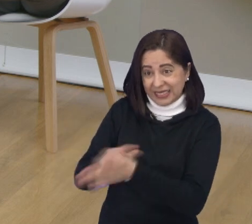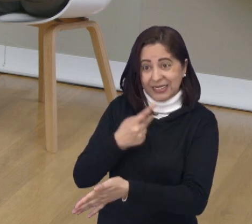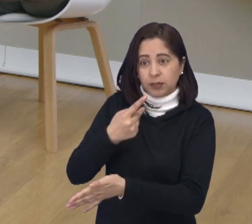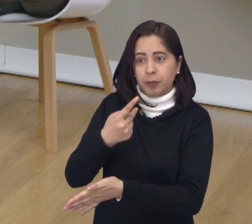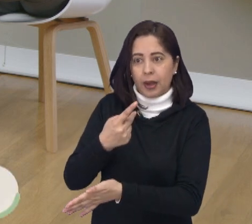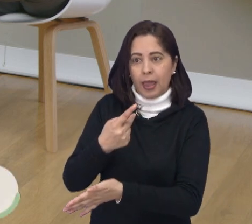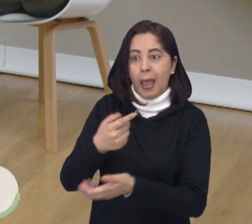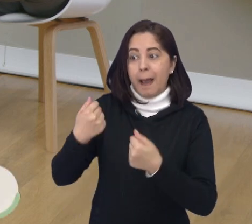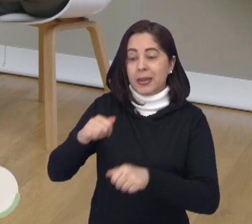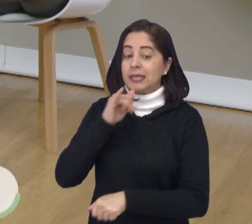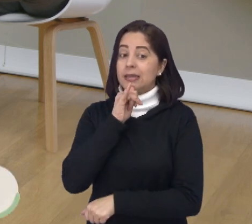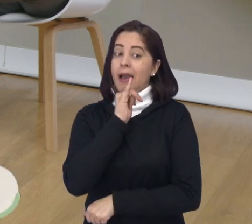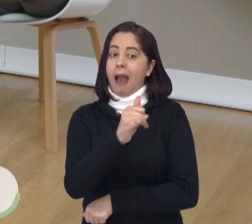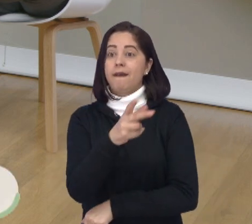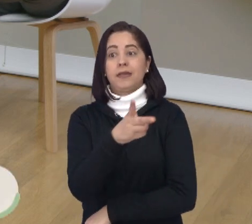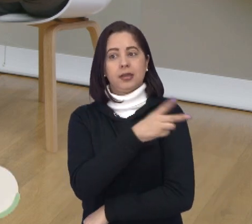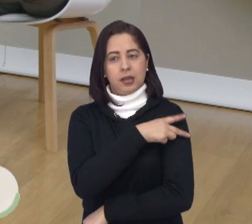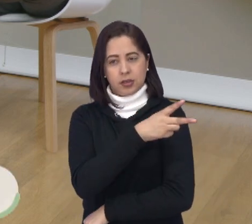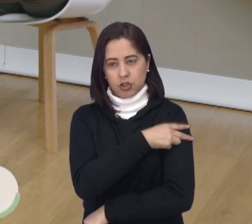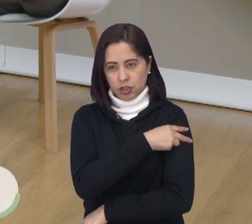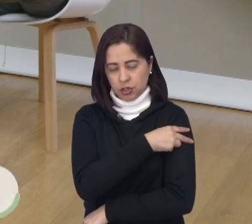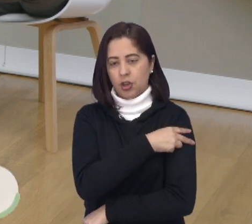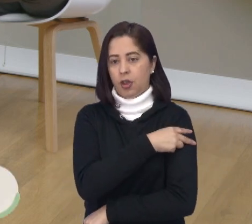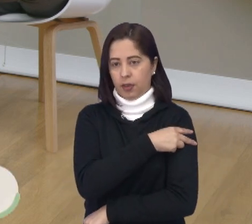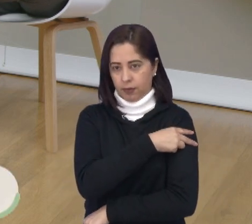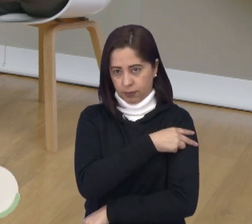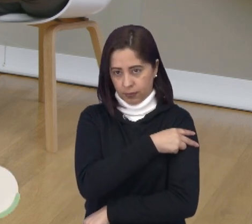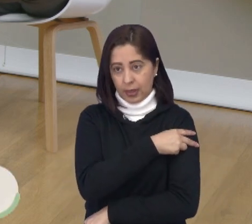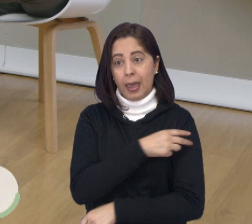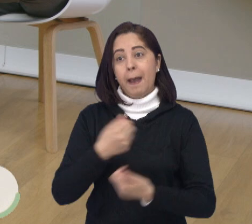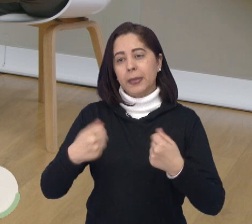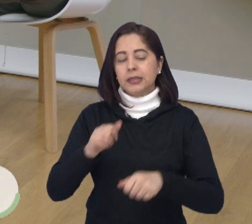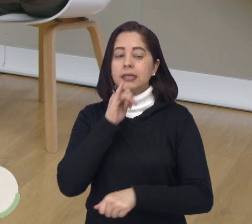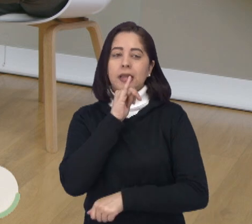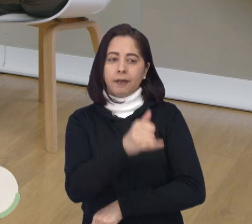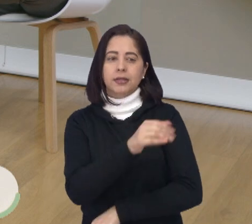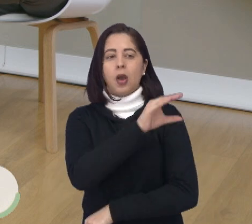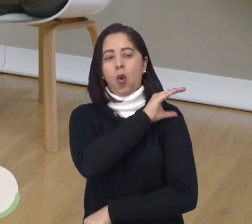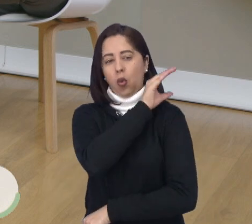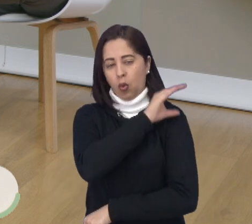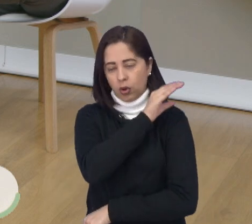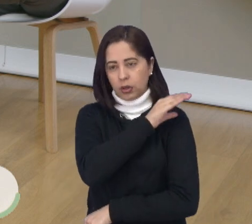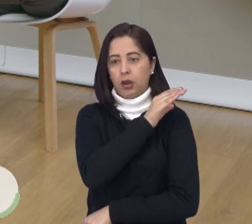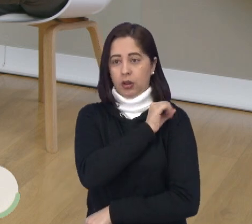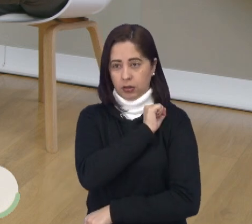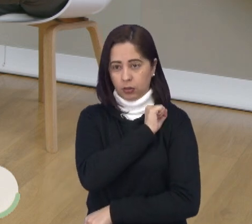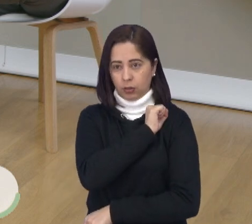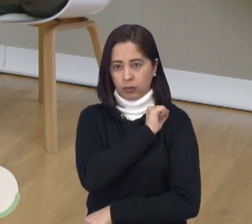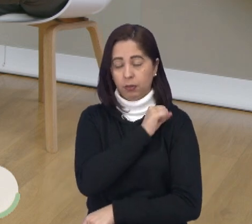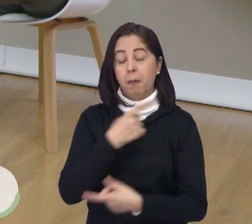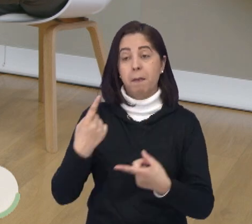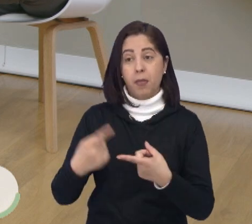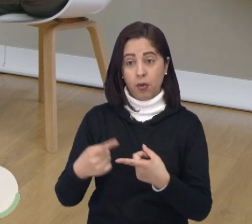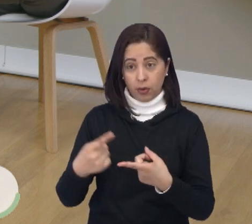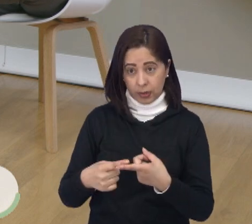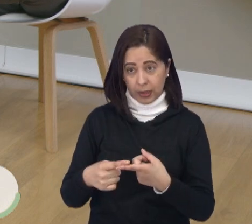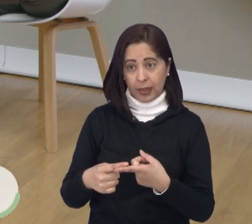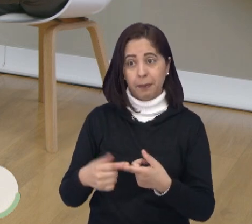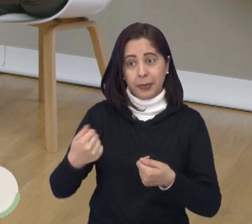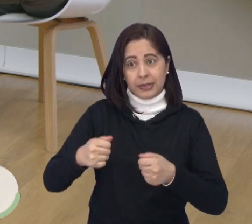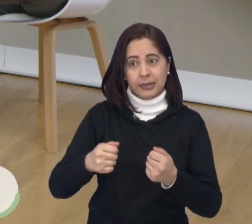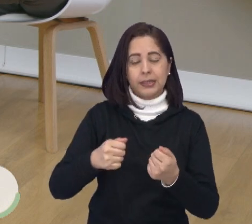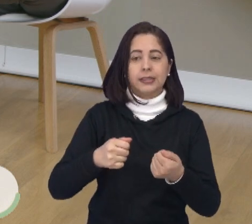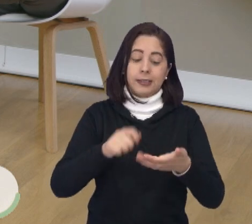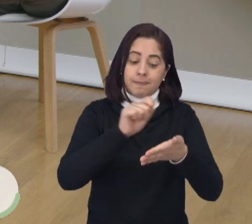que comunicar um supervisor, tem que comunicar um coordenador direto. Para quê? Para que aquela situação seja documentada,